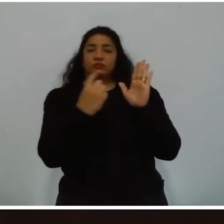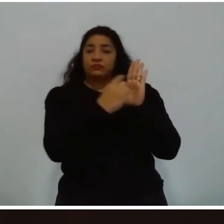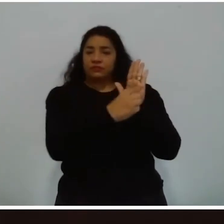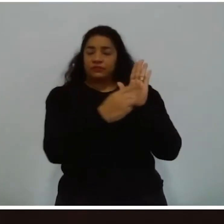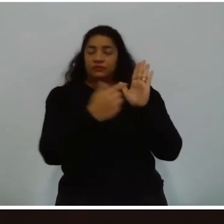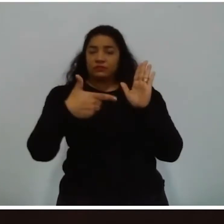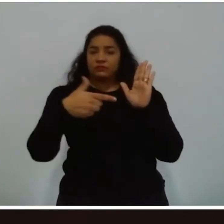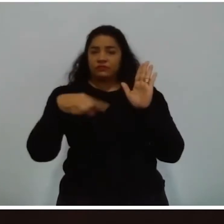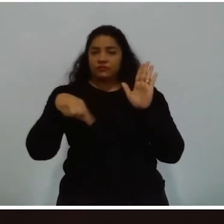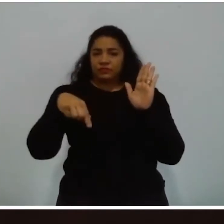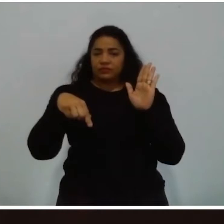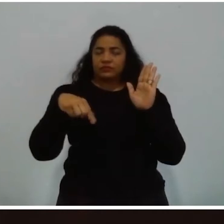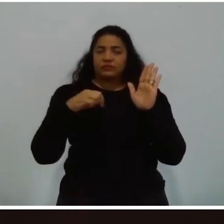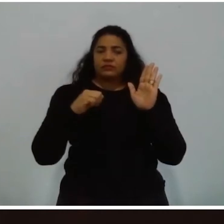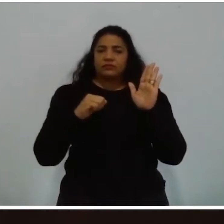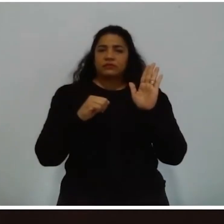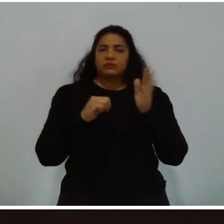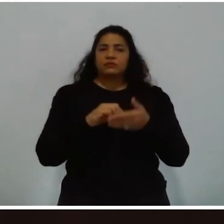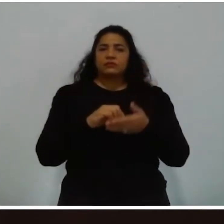16:27.